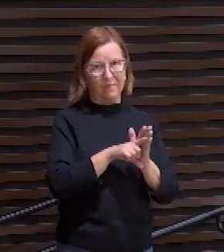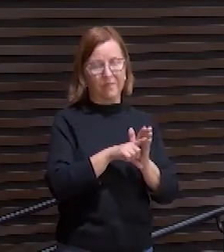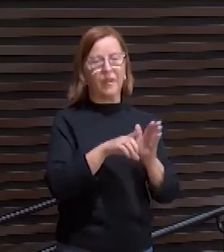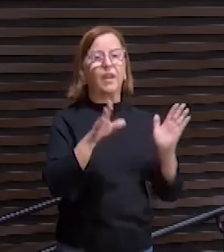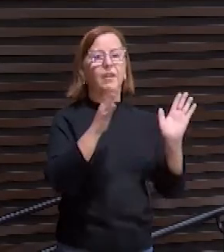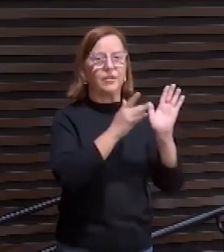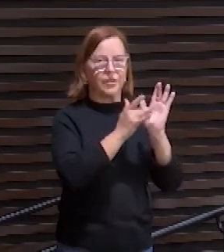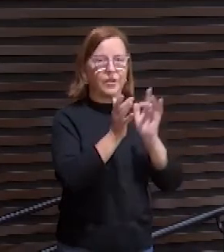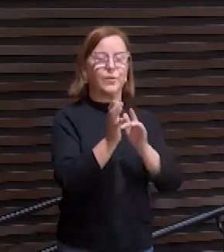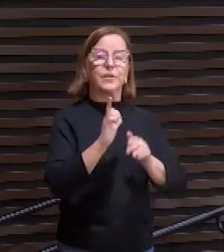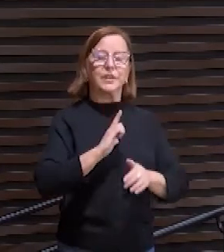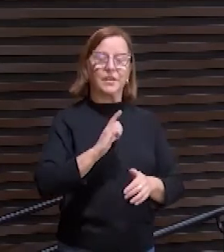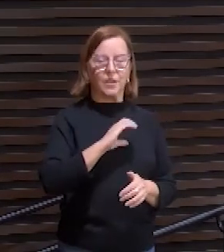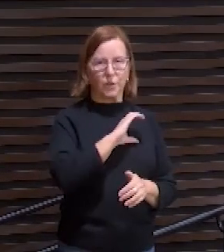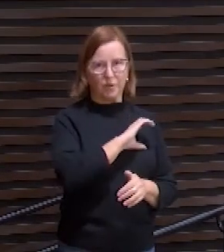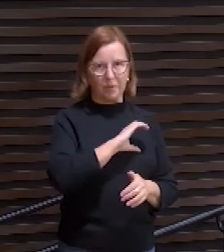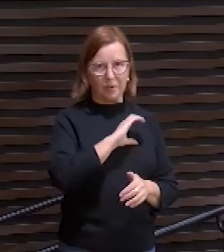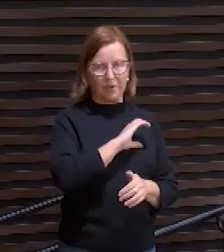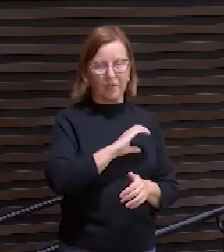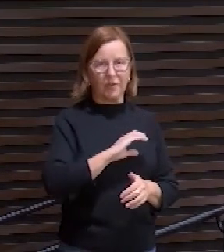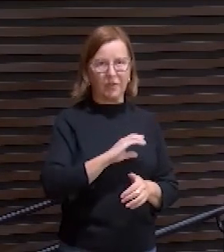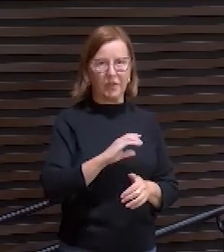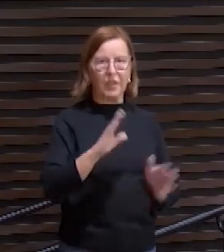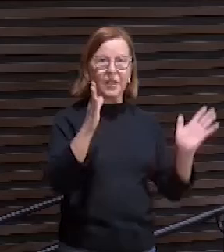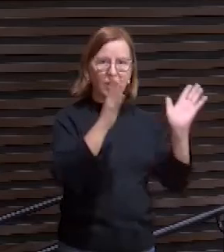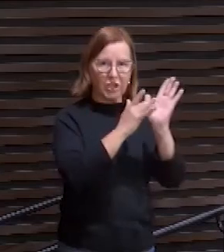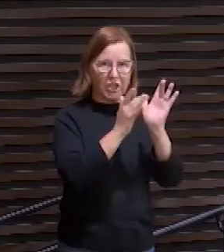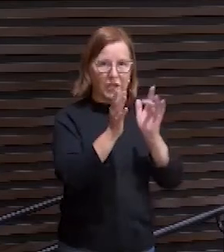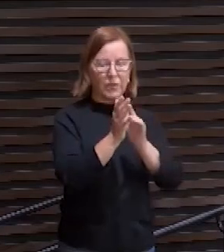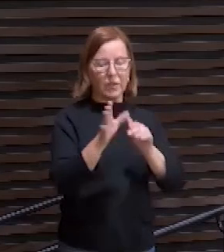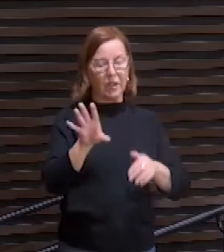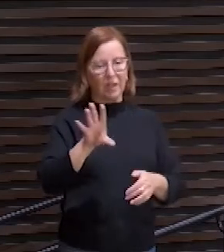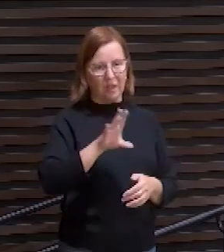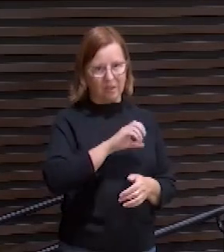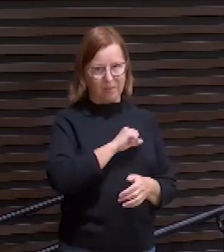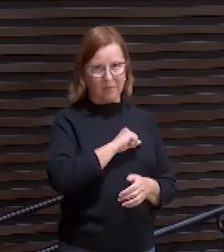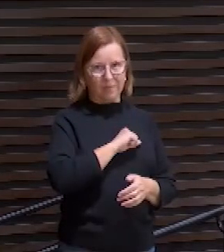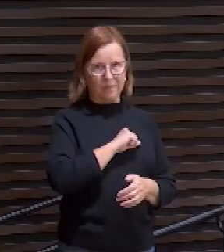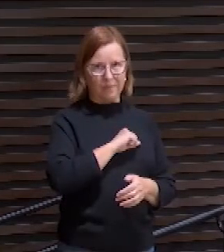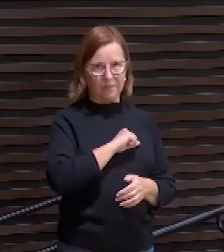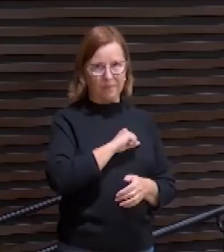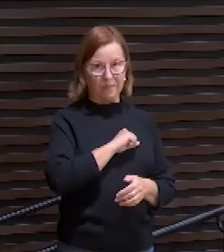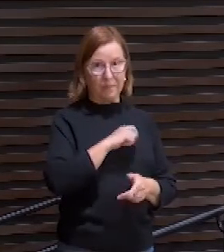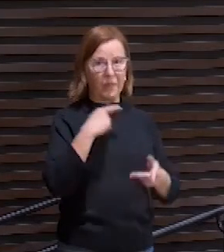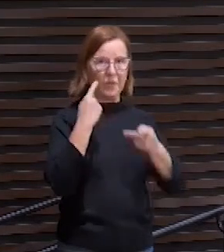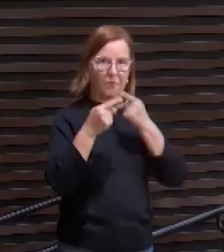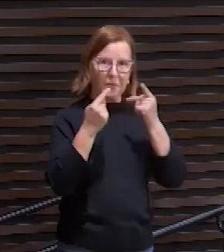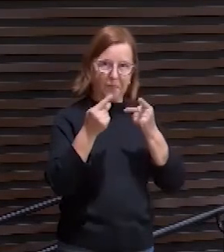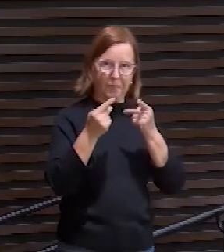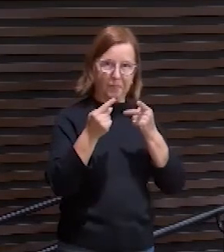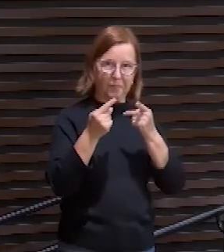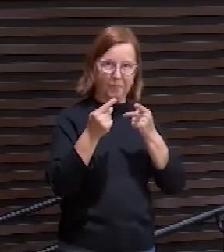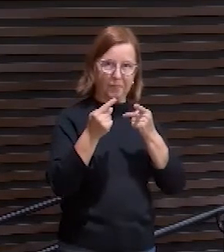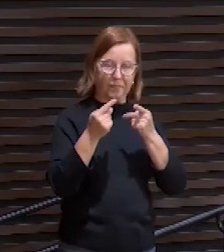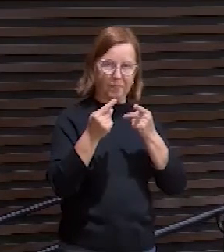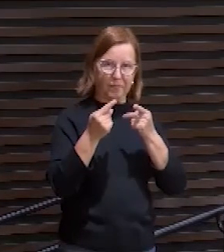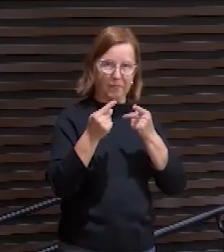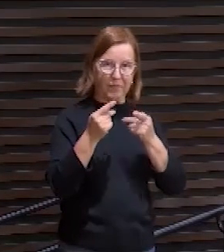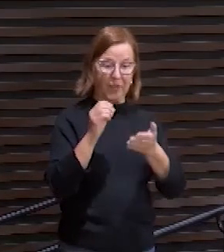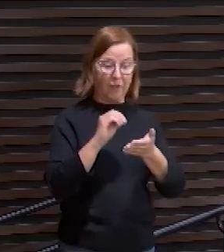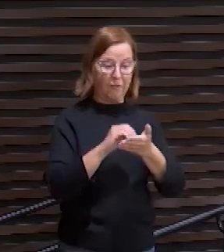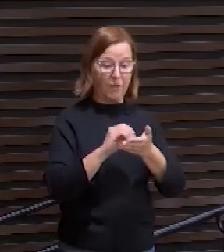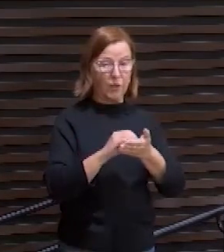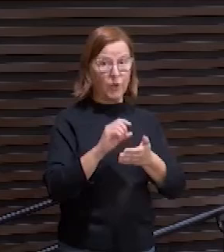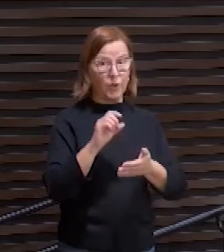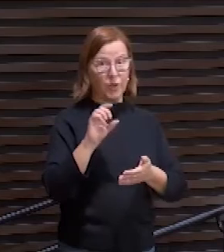Jesus tem compaixão. Jesus o amou e disse: falta só uma